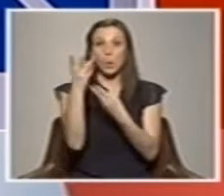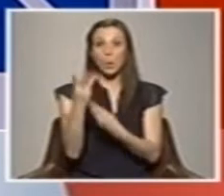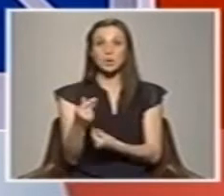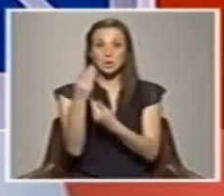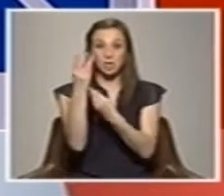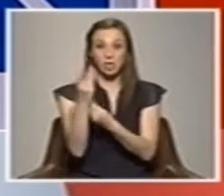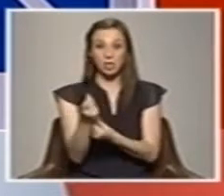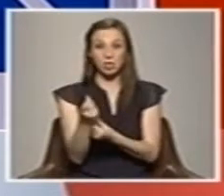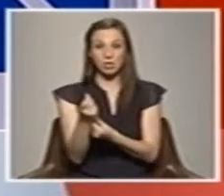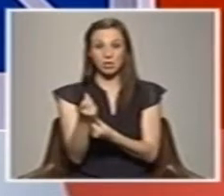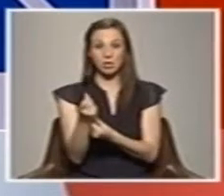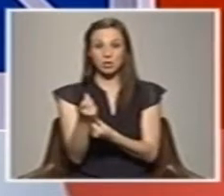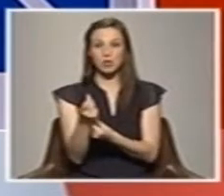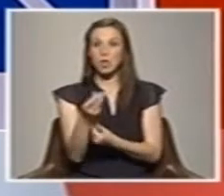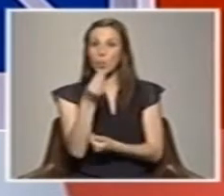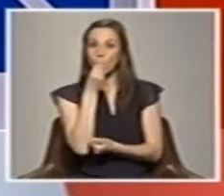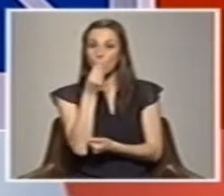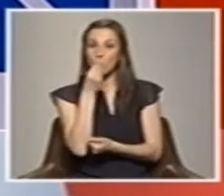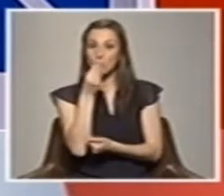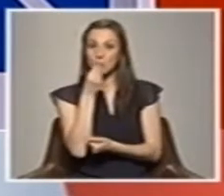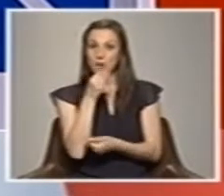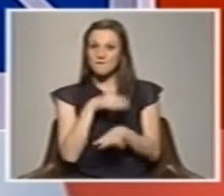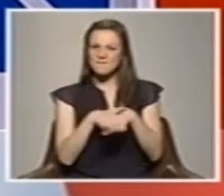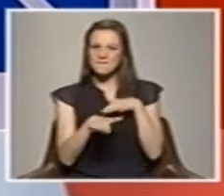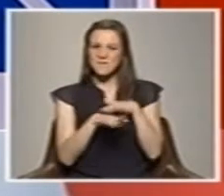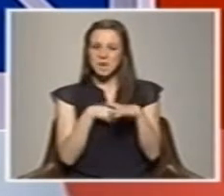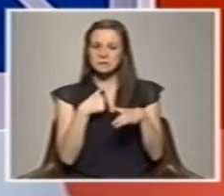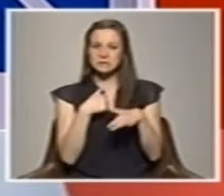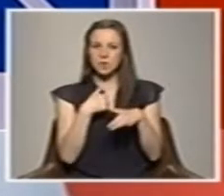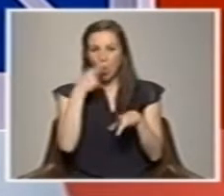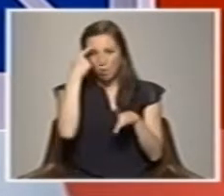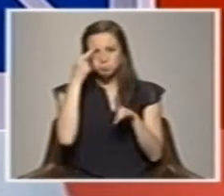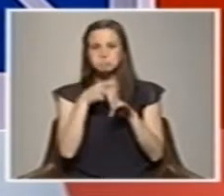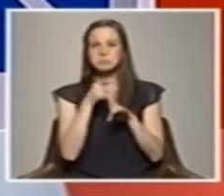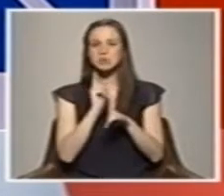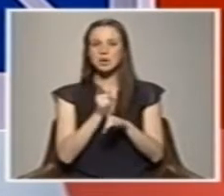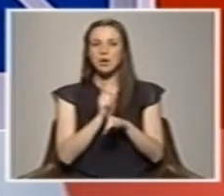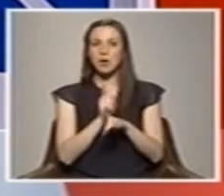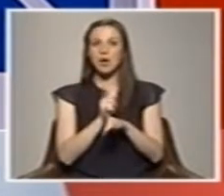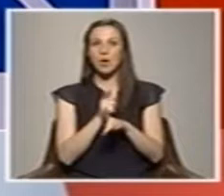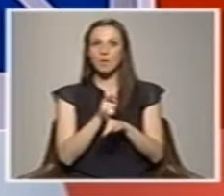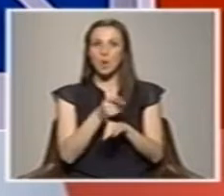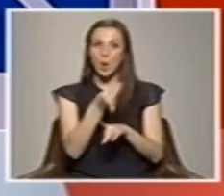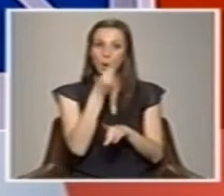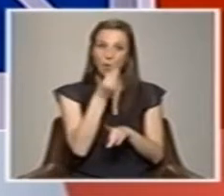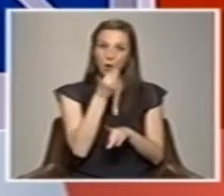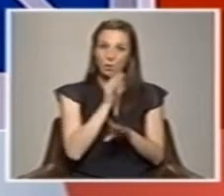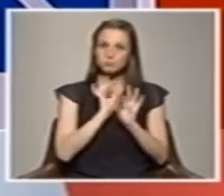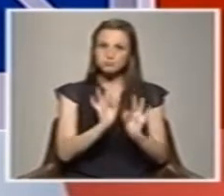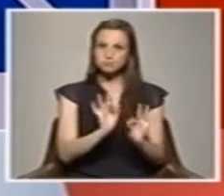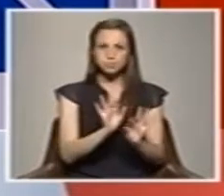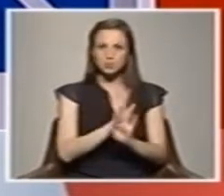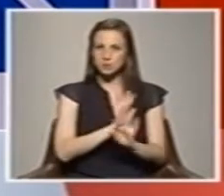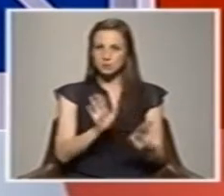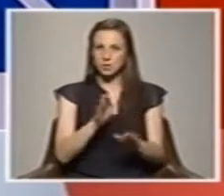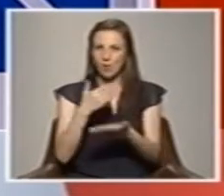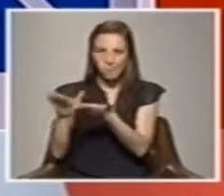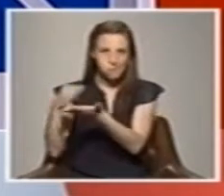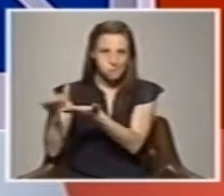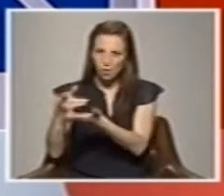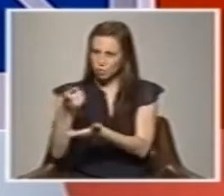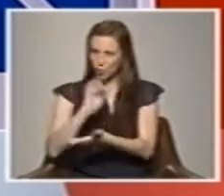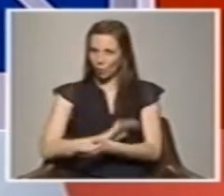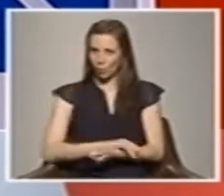principalmente a quantidade de comer que eu faço, de maneira que aquilo que eu faço é aquilo que se come e que não sobra. Portanto, tem